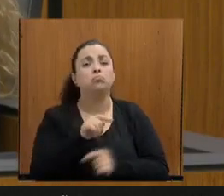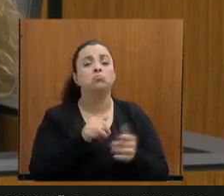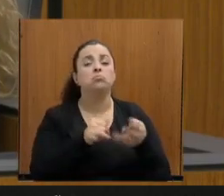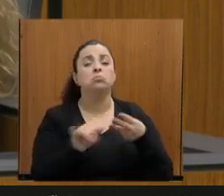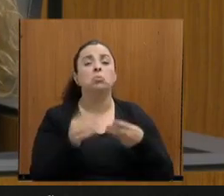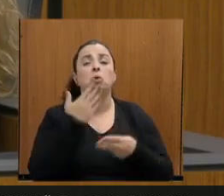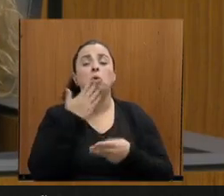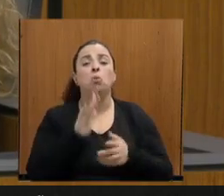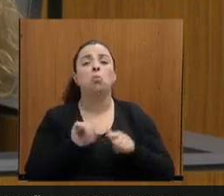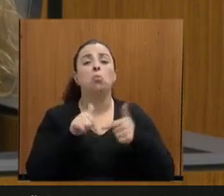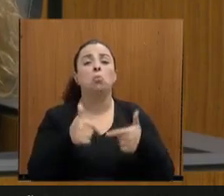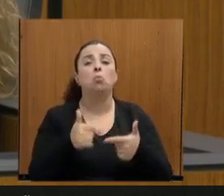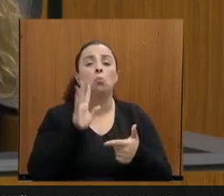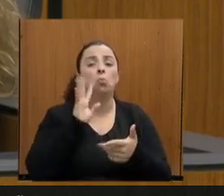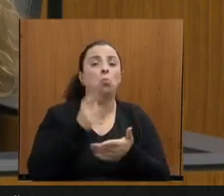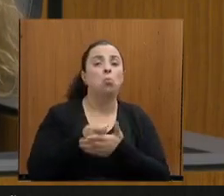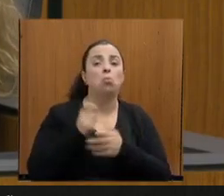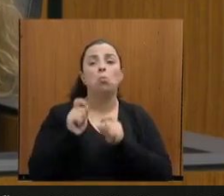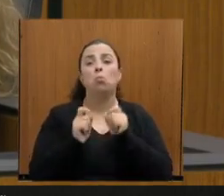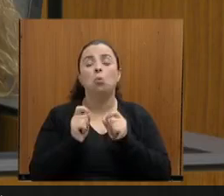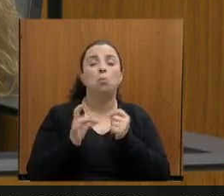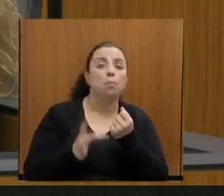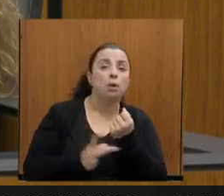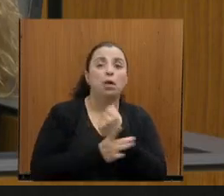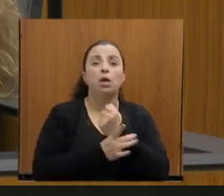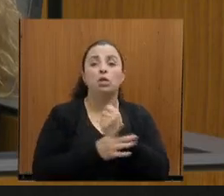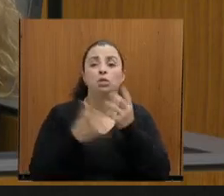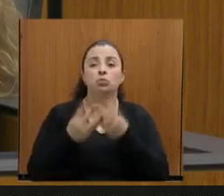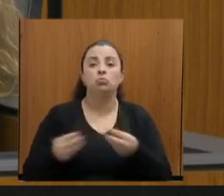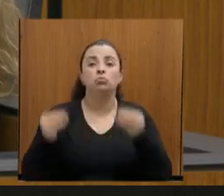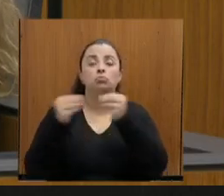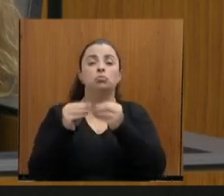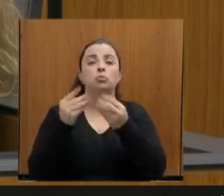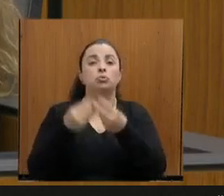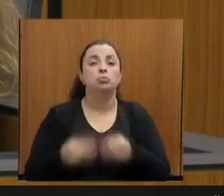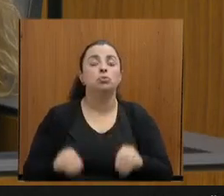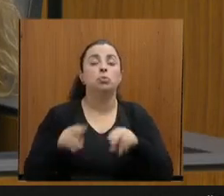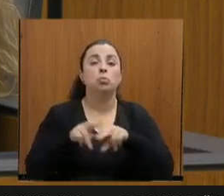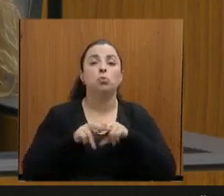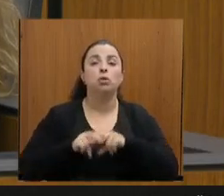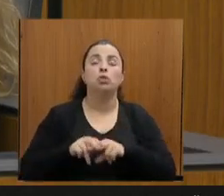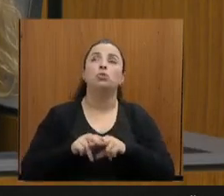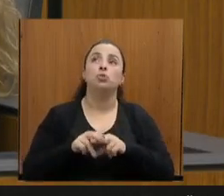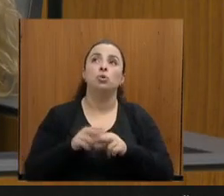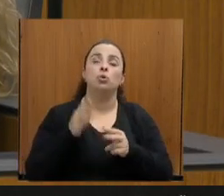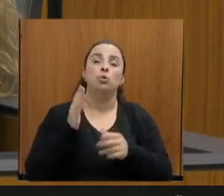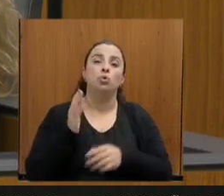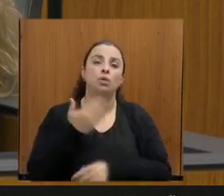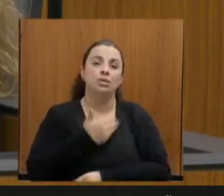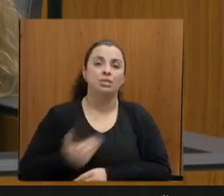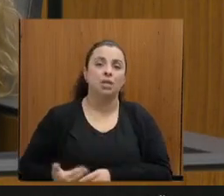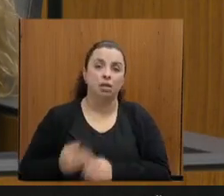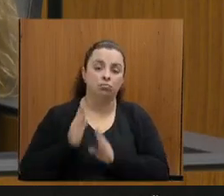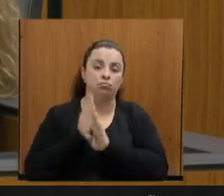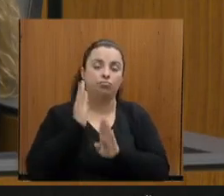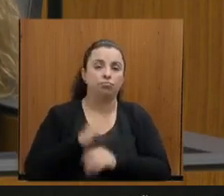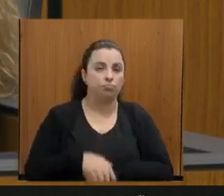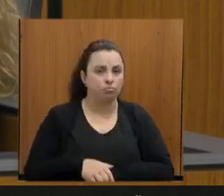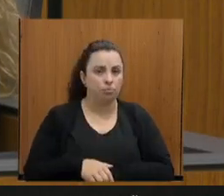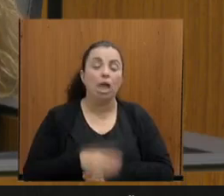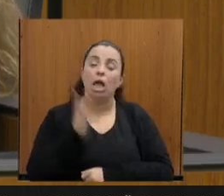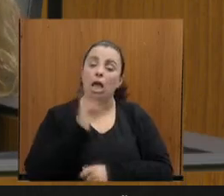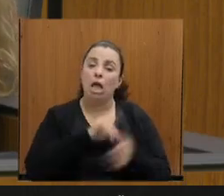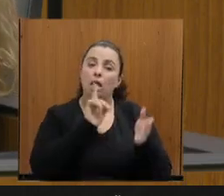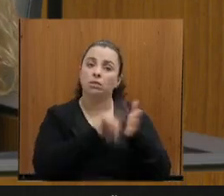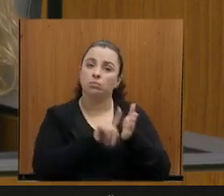adotadas pela Cemig para garantir o ressarcimento dos prejuízos que o Estado apurou São essas minhas